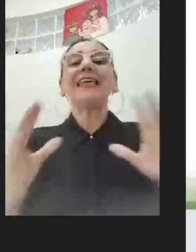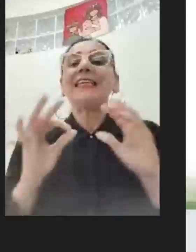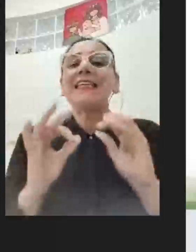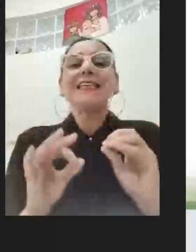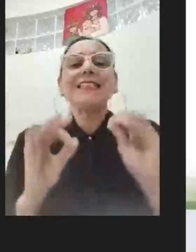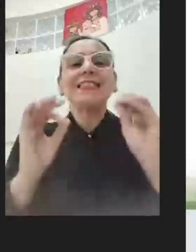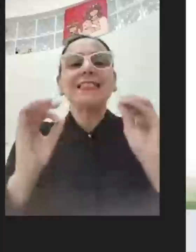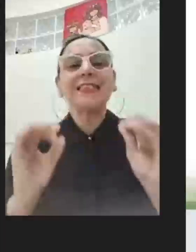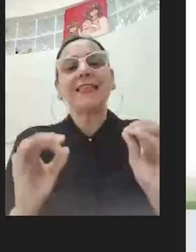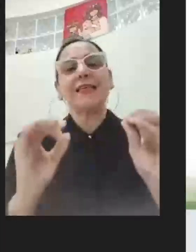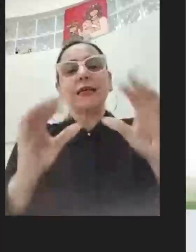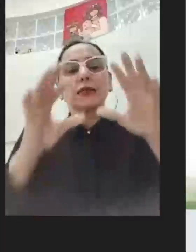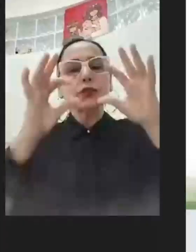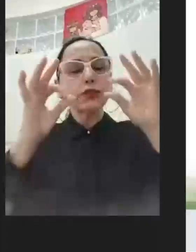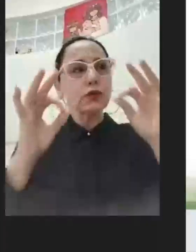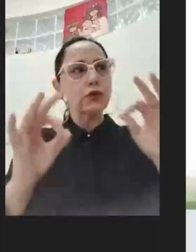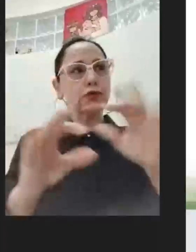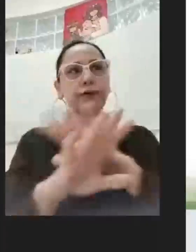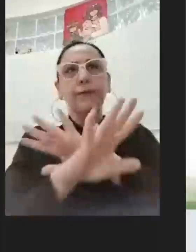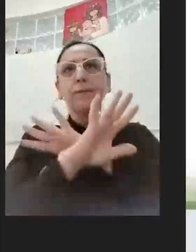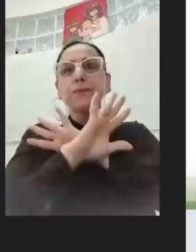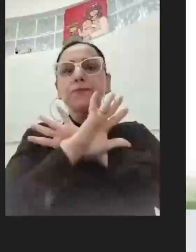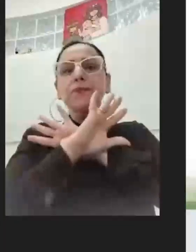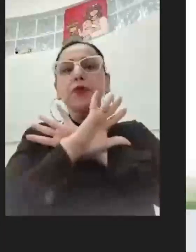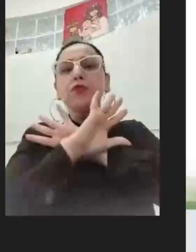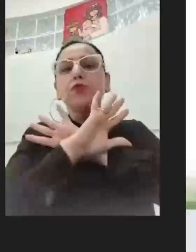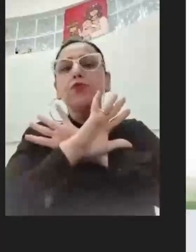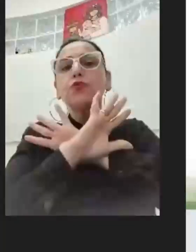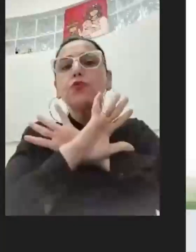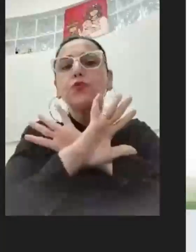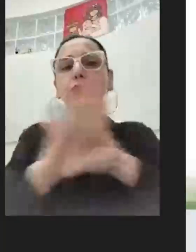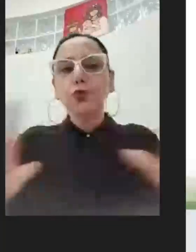E aí, ali sim, surgem